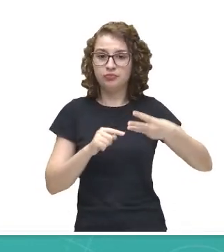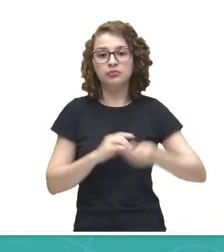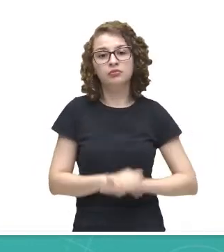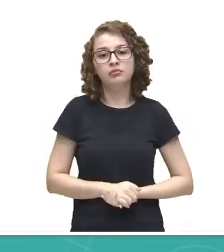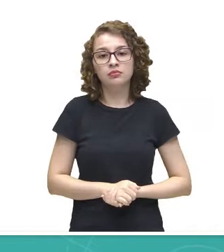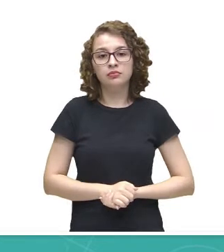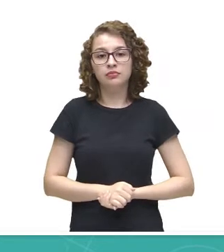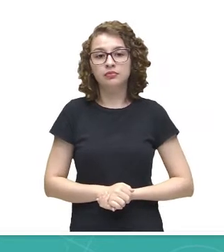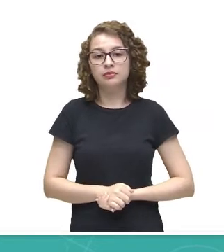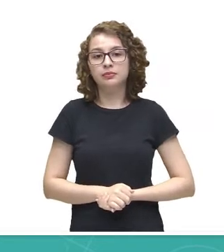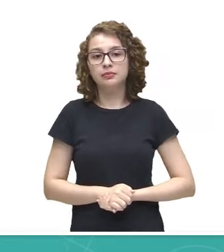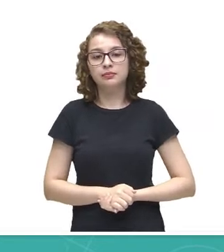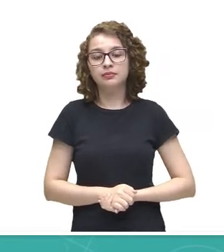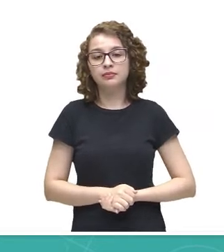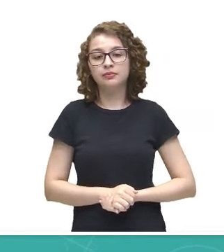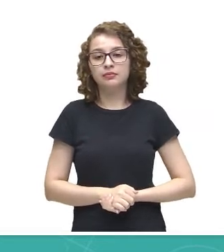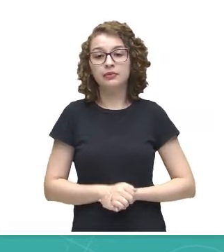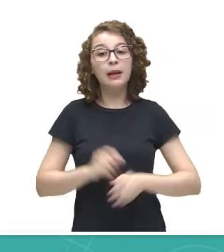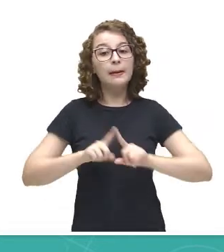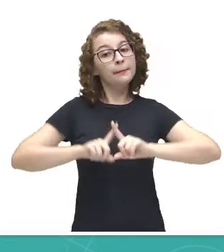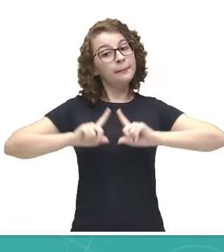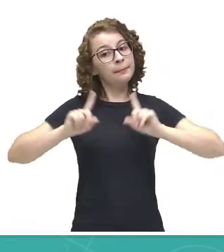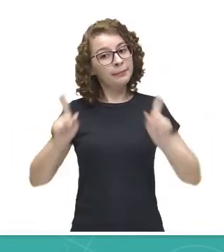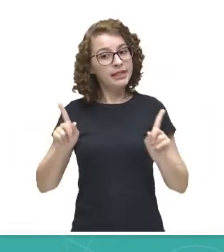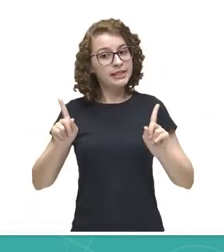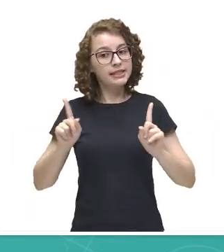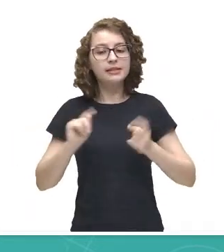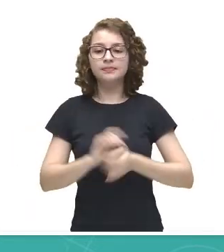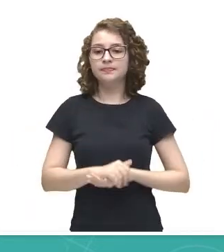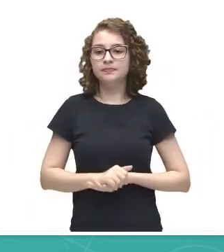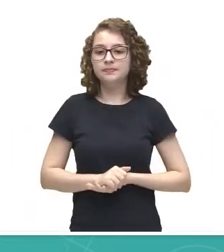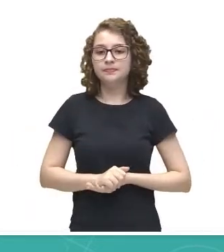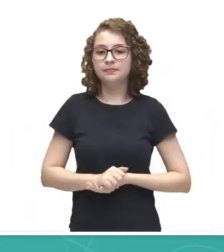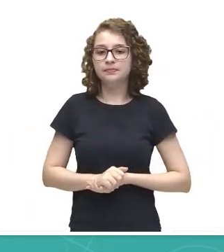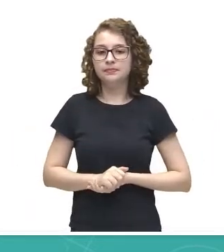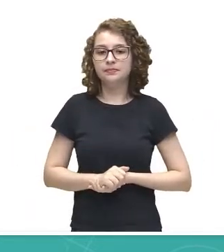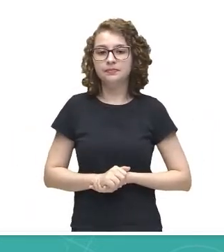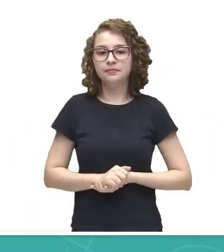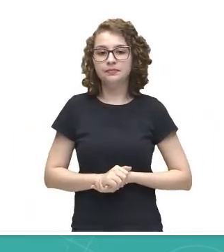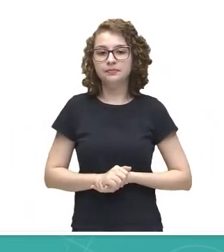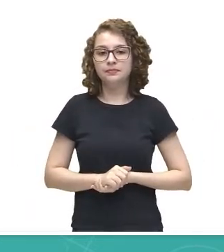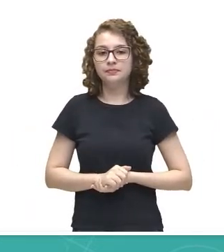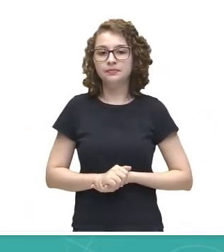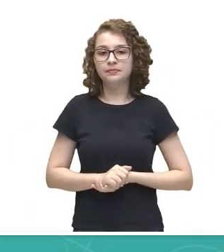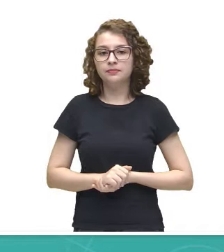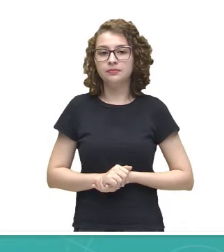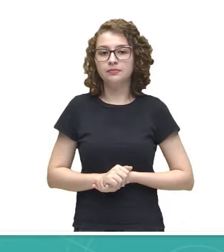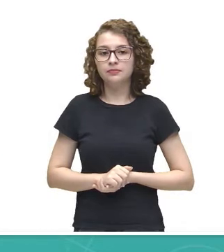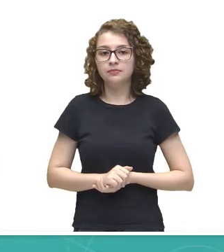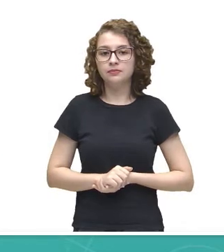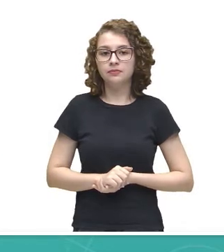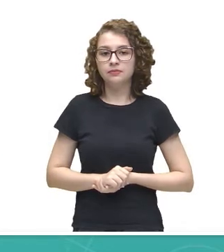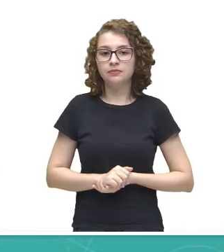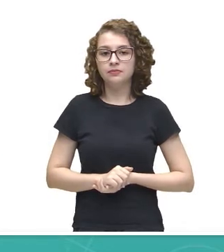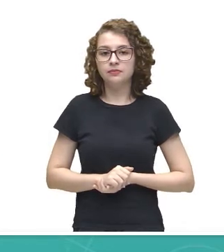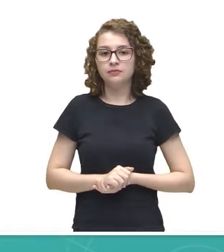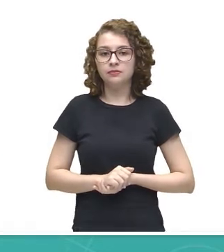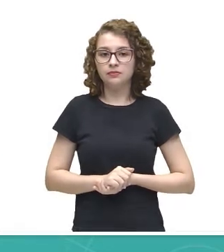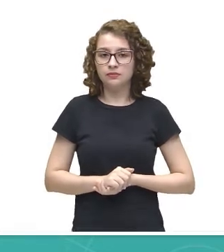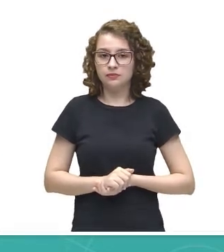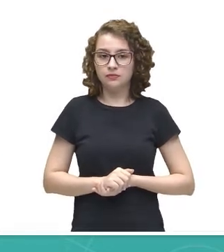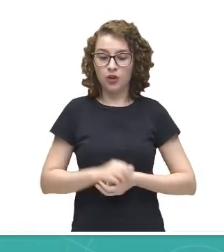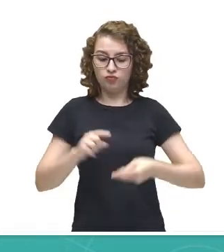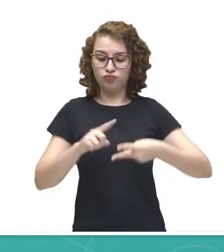vocês, tá? Mas aí, eu quero falar para vocês sobre as duas formas que nós temos